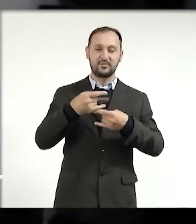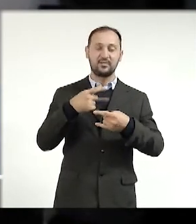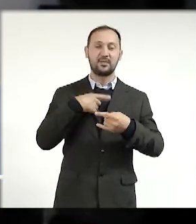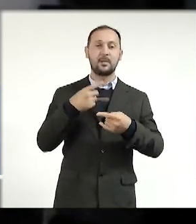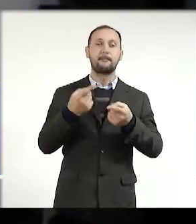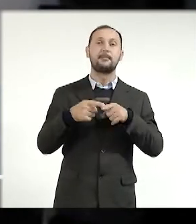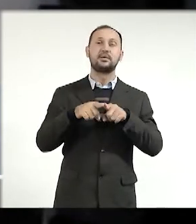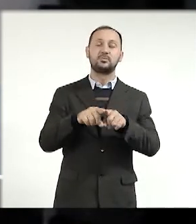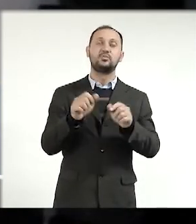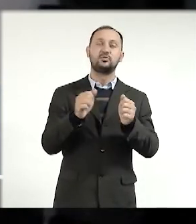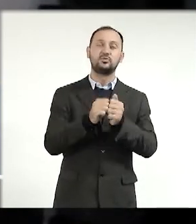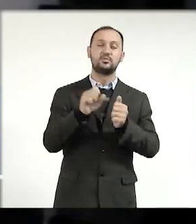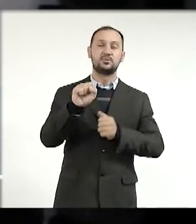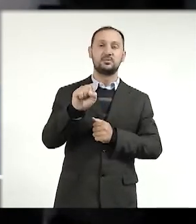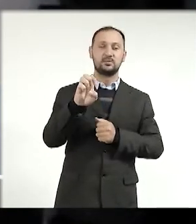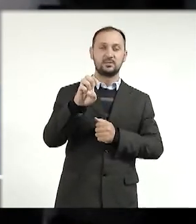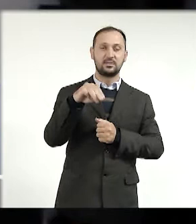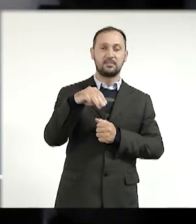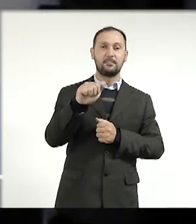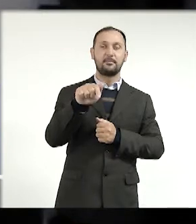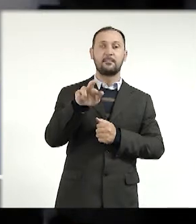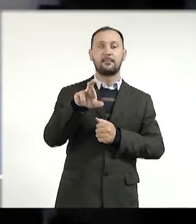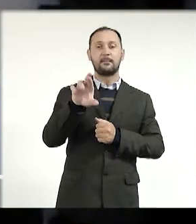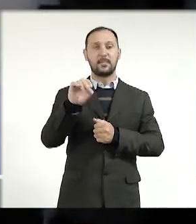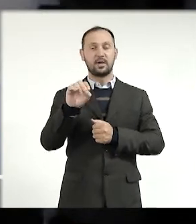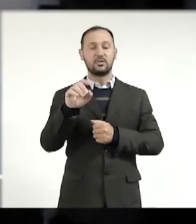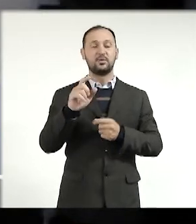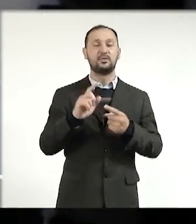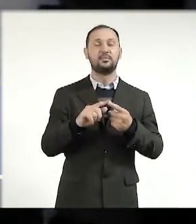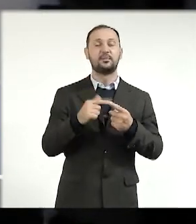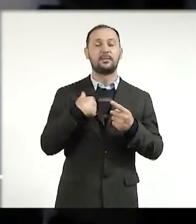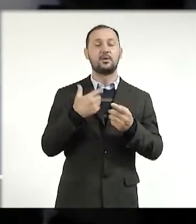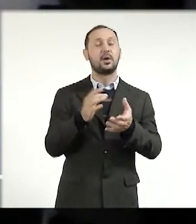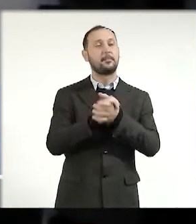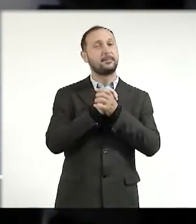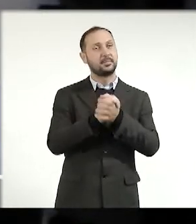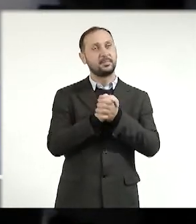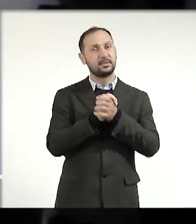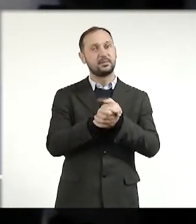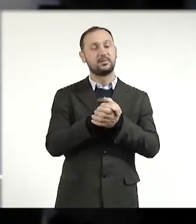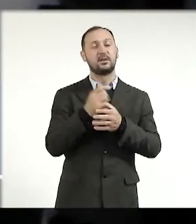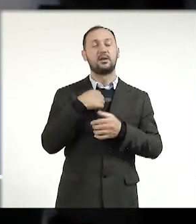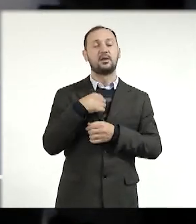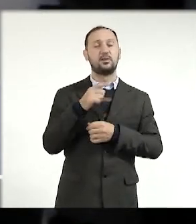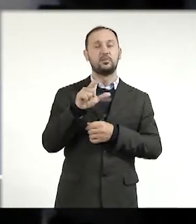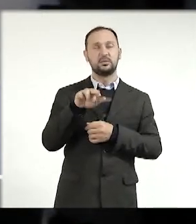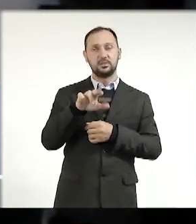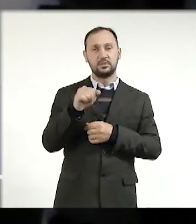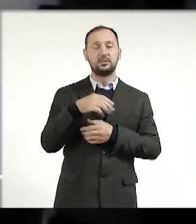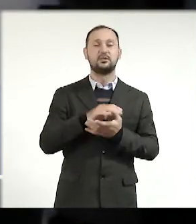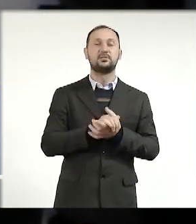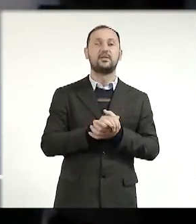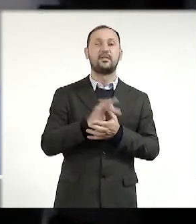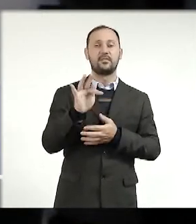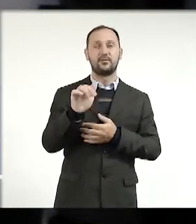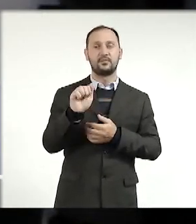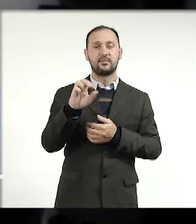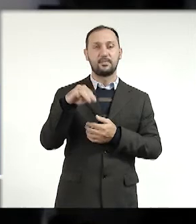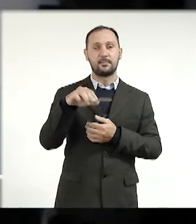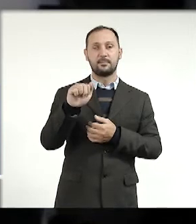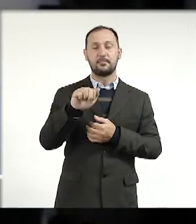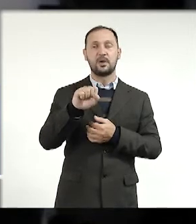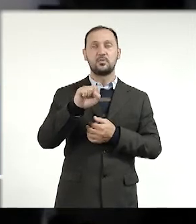com parceria com a Semagro, e aqui parabenizar a Semagro, parabenizar a Concileite, a